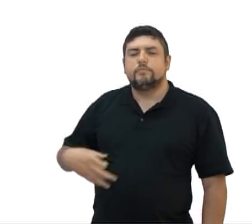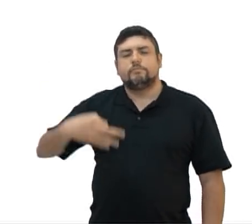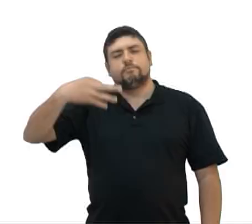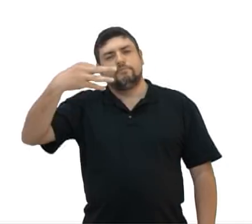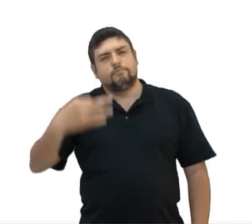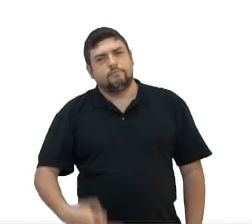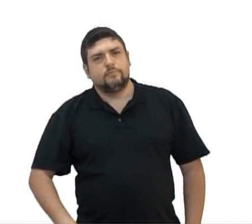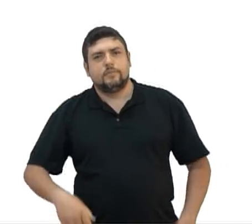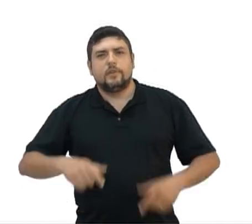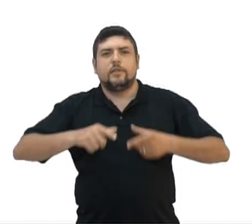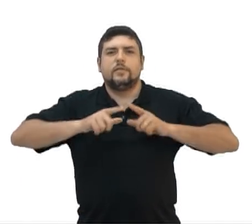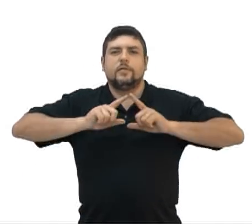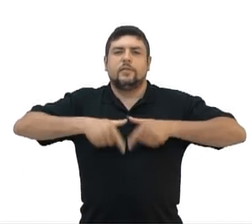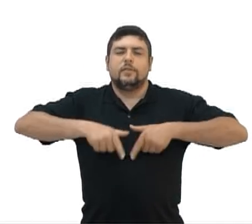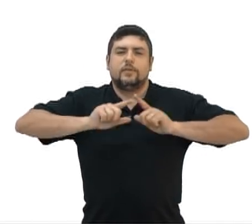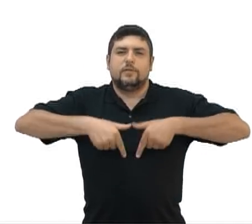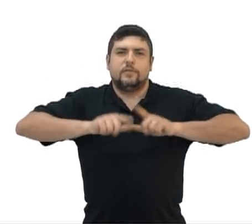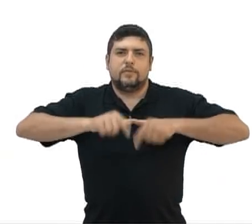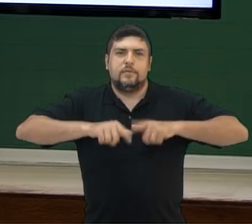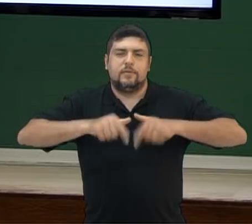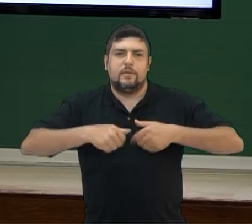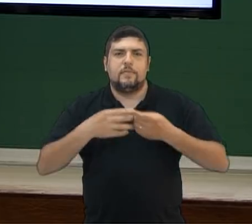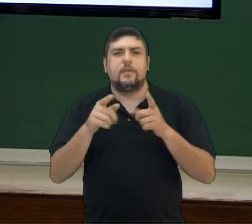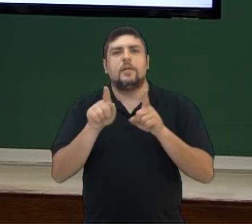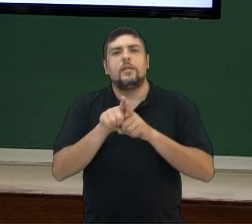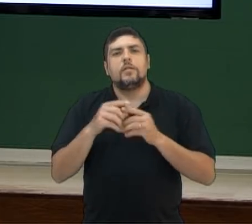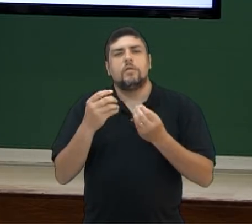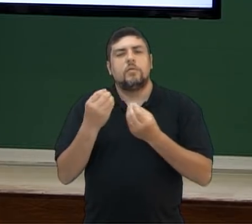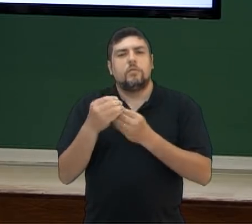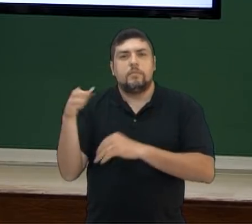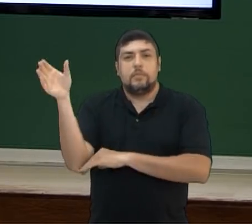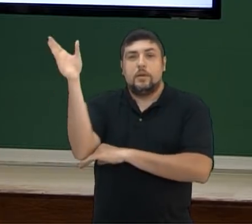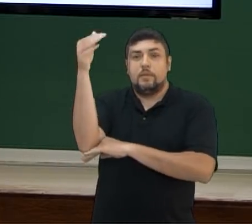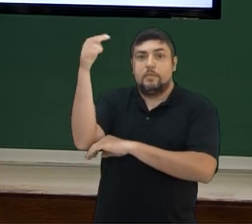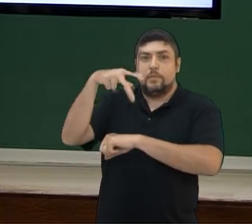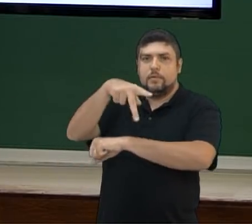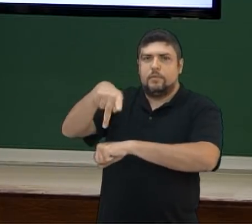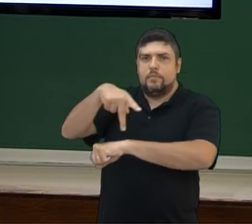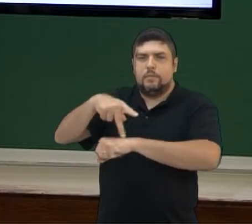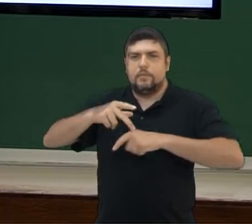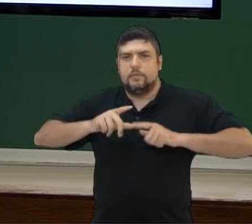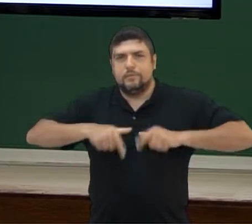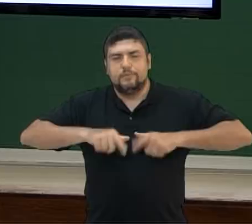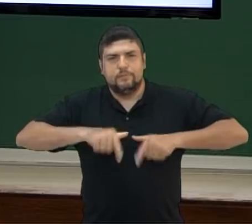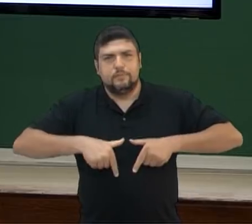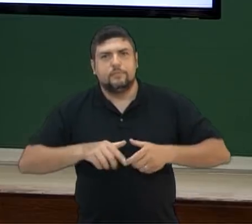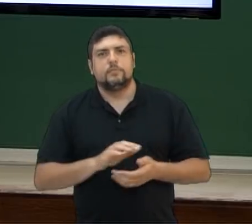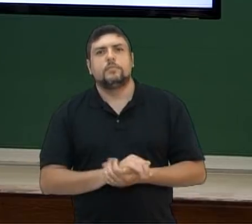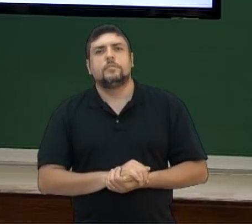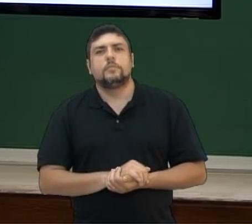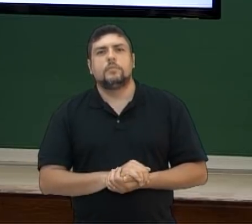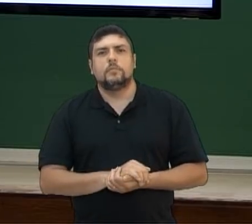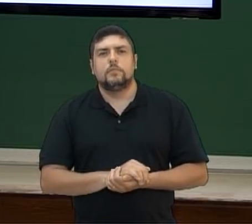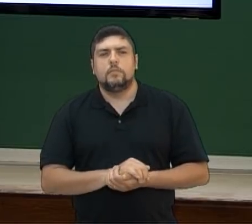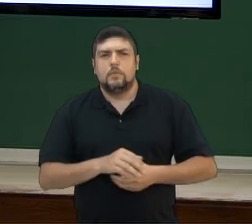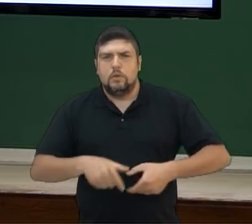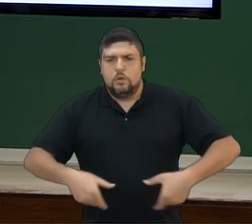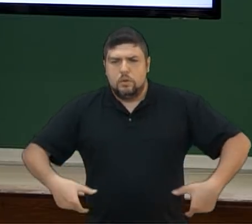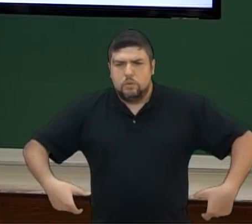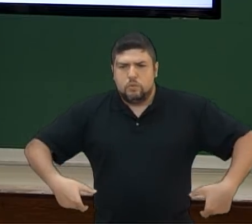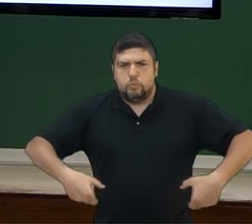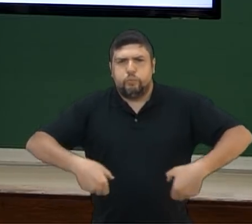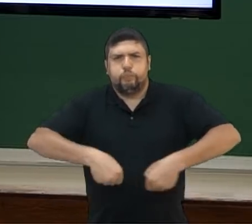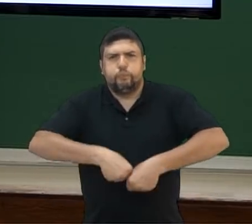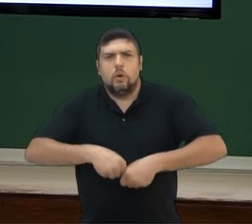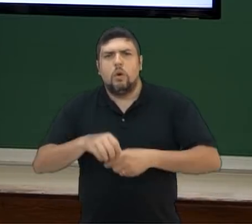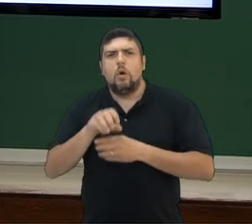de Davi, também conhecida como símbolo de Salomão, está na bandeira de Israel. Cinturão de Órion, ele é até conhecido por